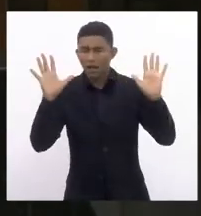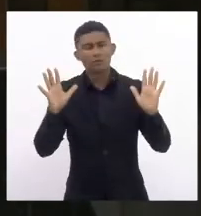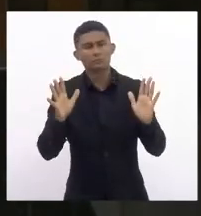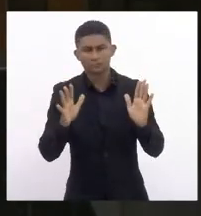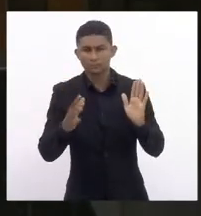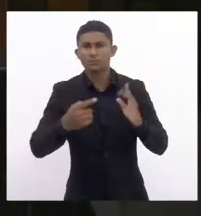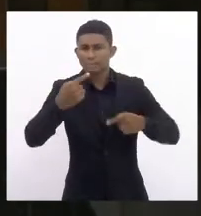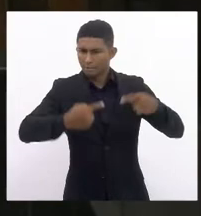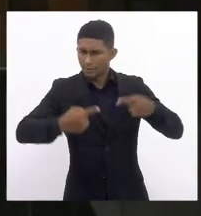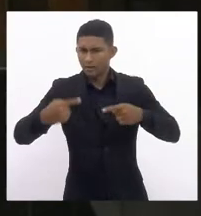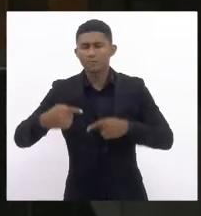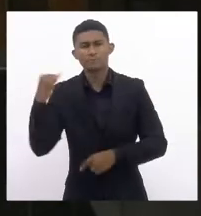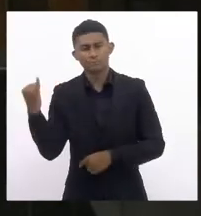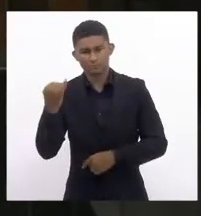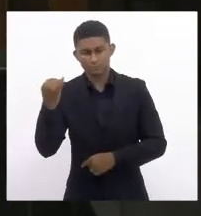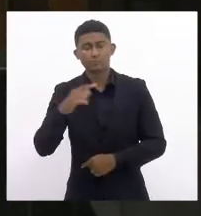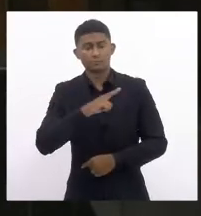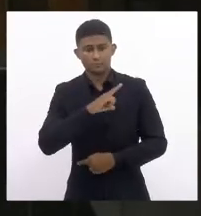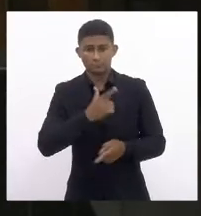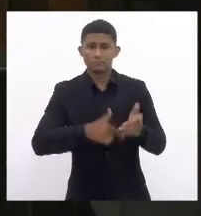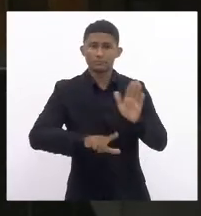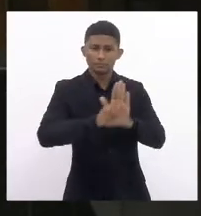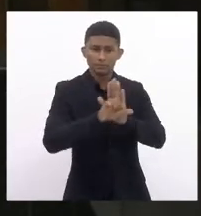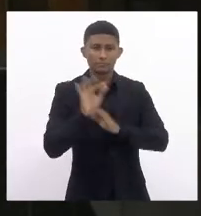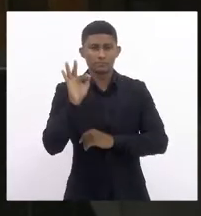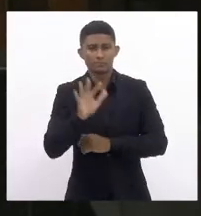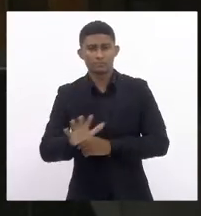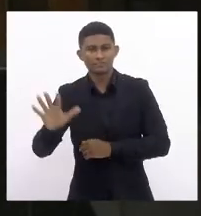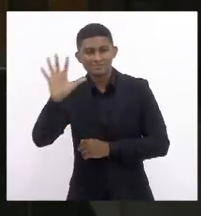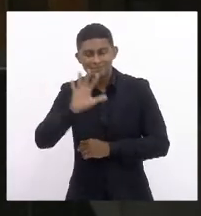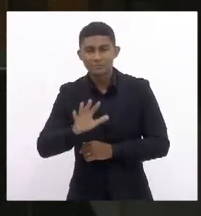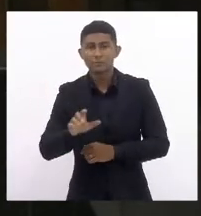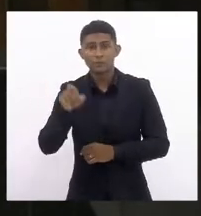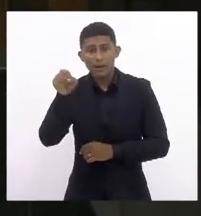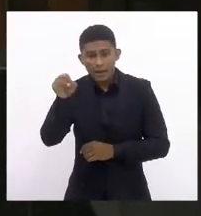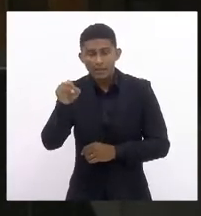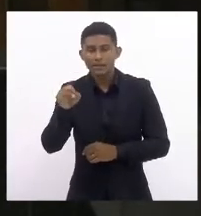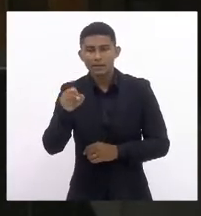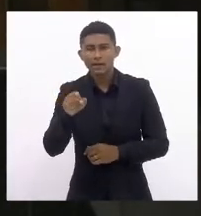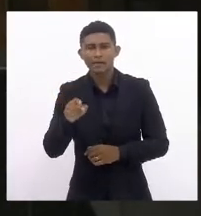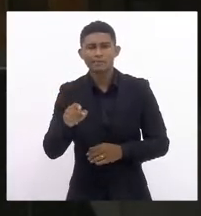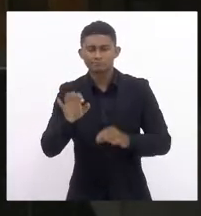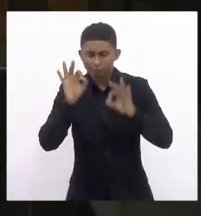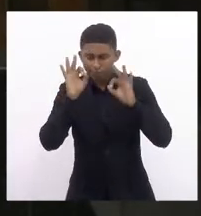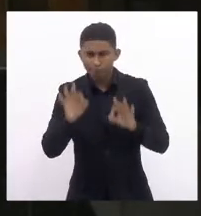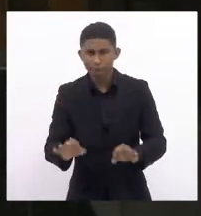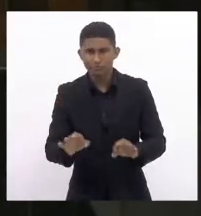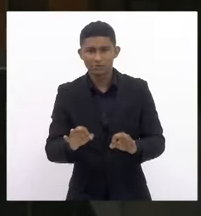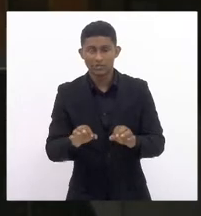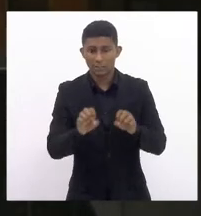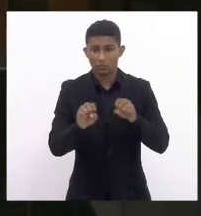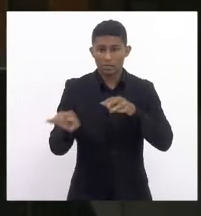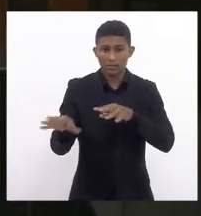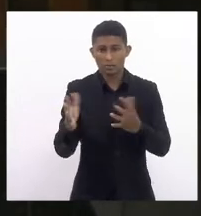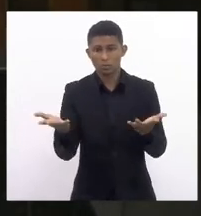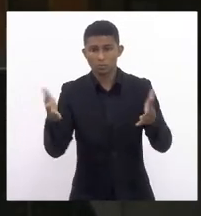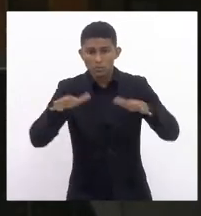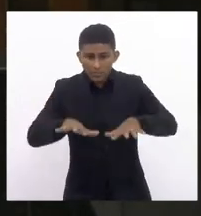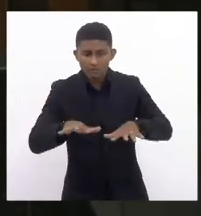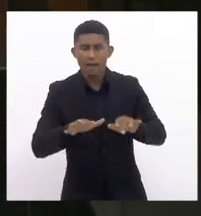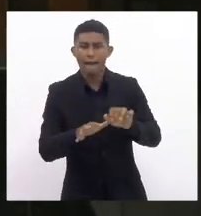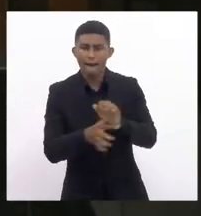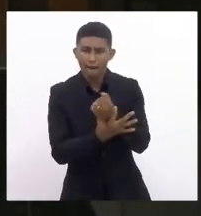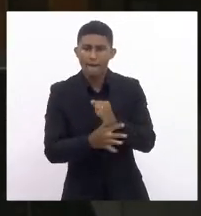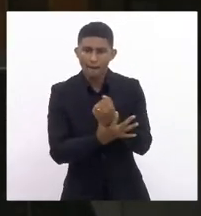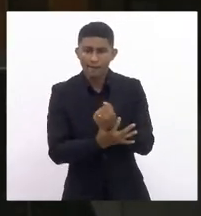Existe hoje uma legislação federal que garante o direito à educação inclusiva, e essa legislação não tem sido praticada no